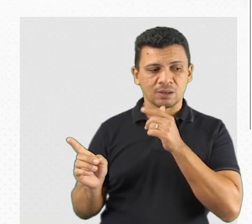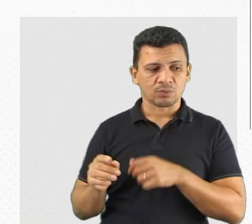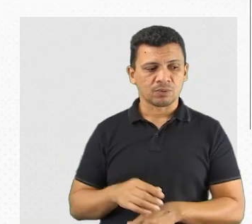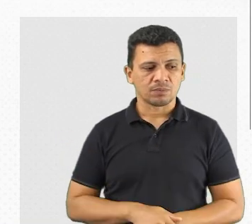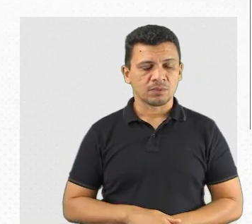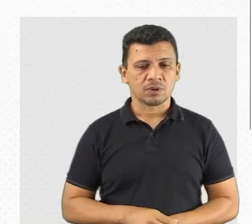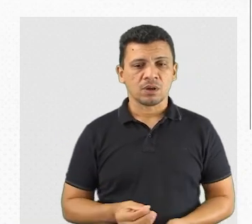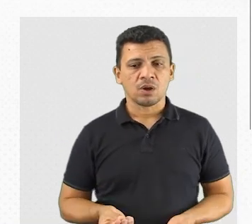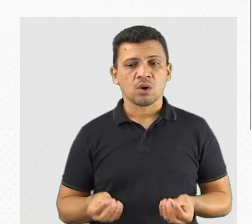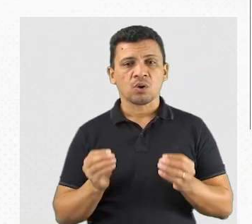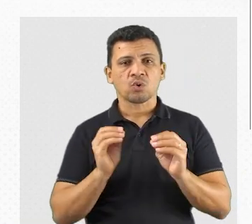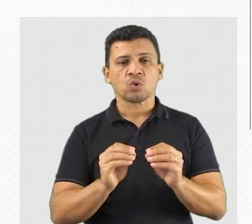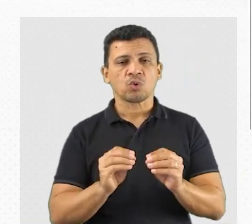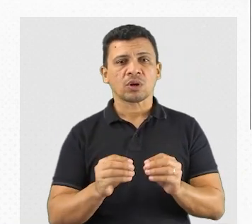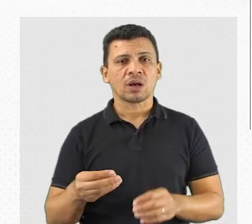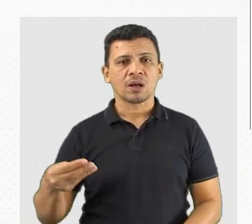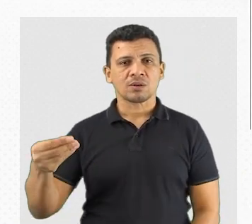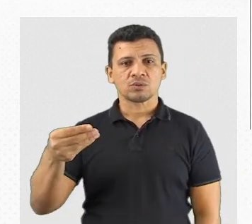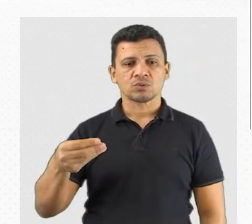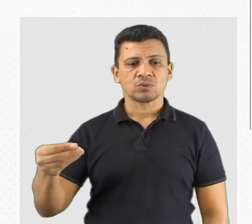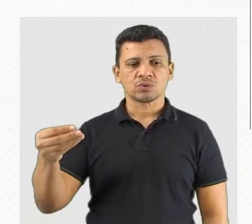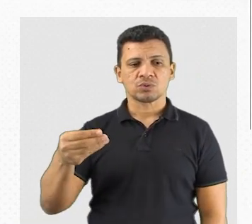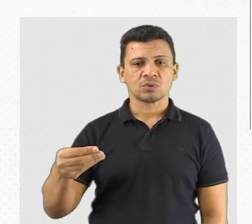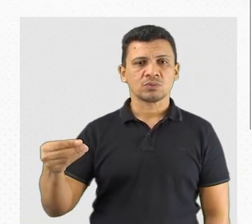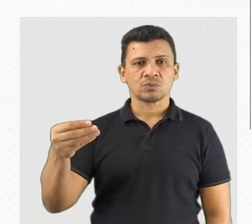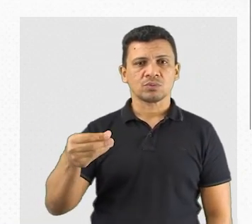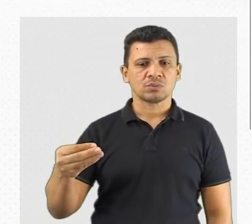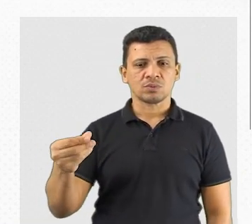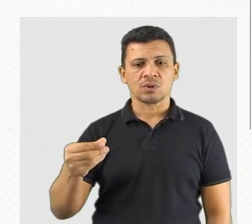adição de um soluto não volátil, por adição